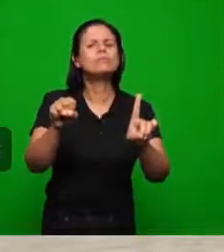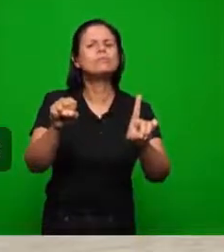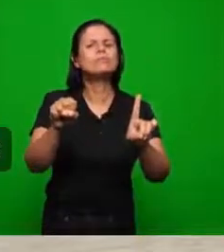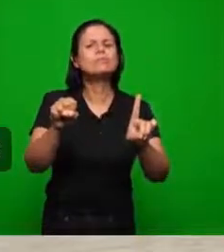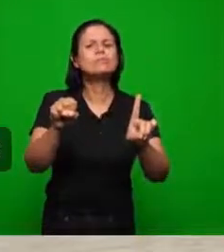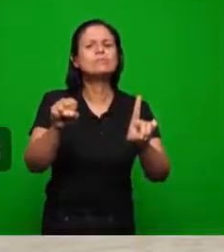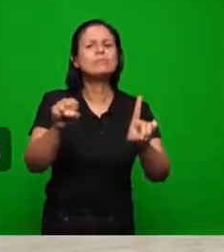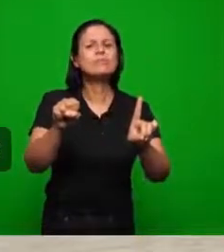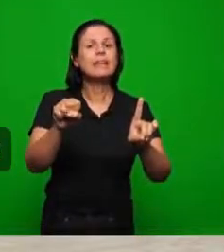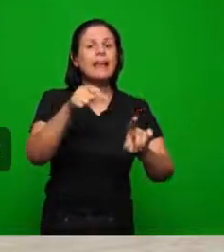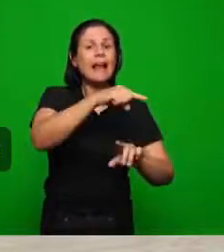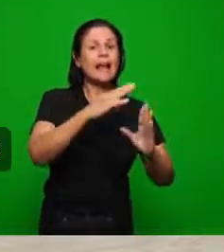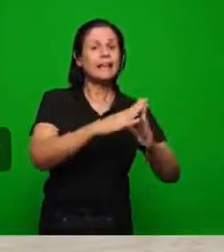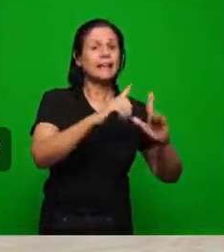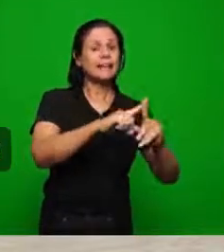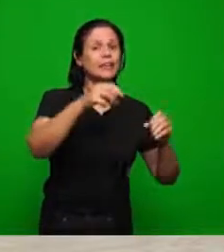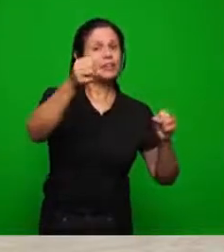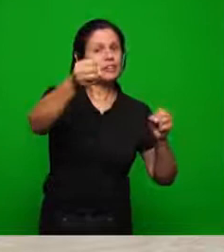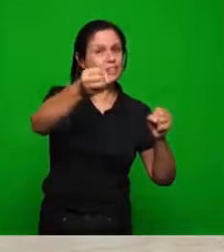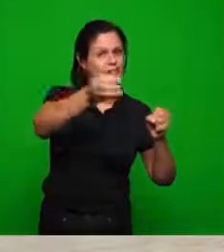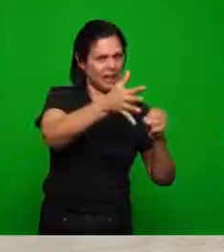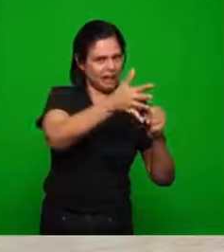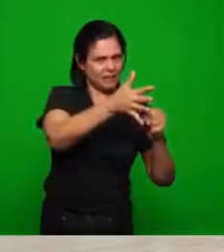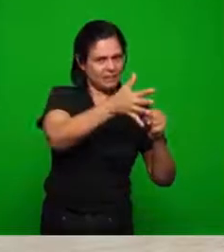Nesta igreja, ou seja,